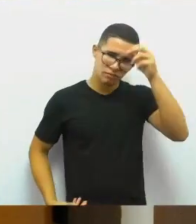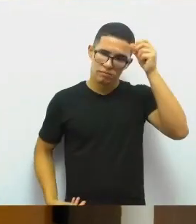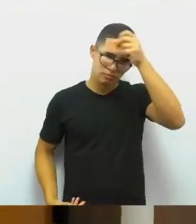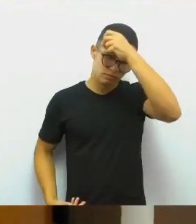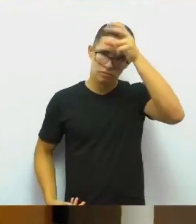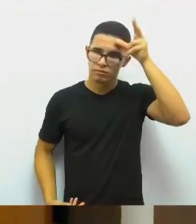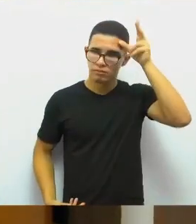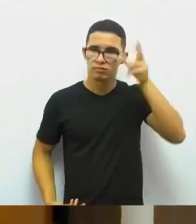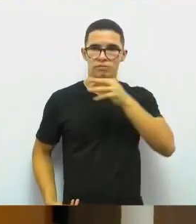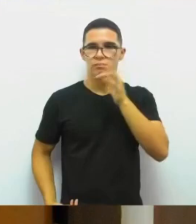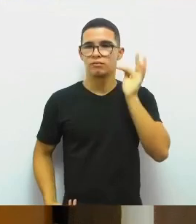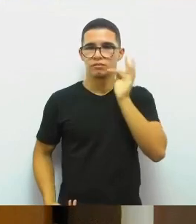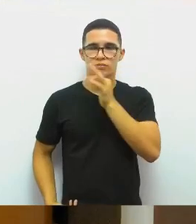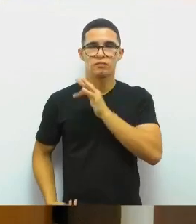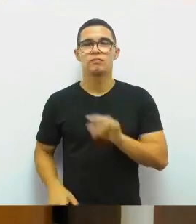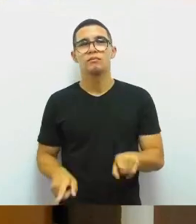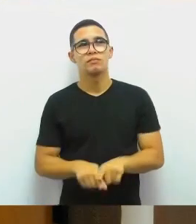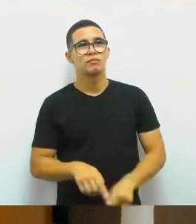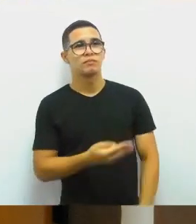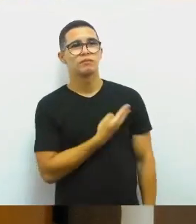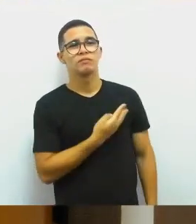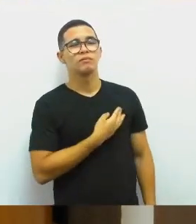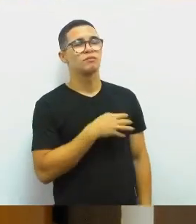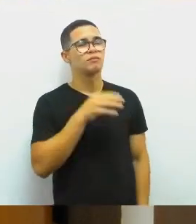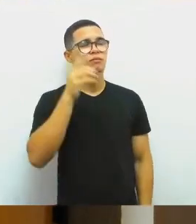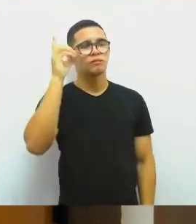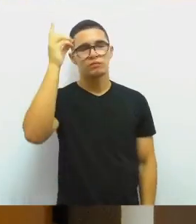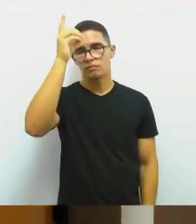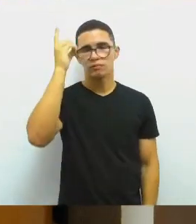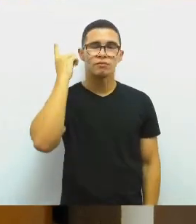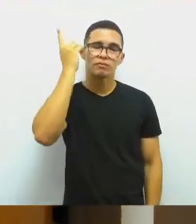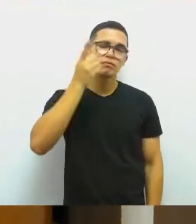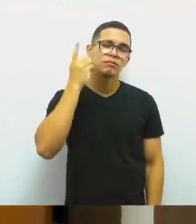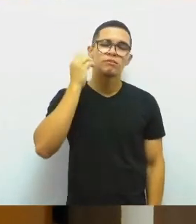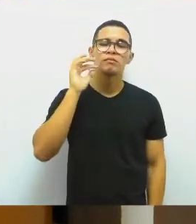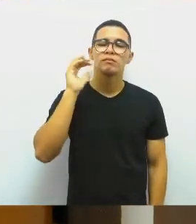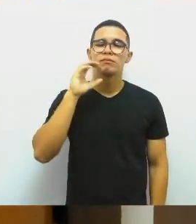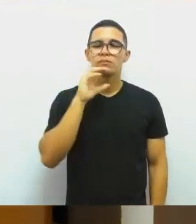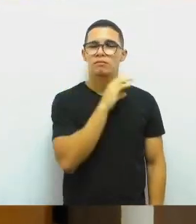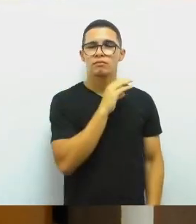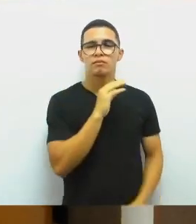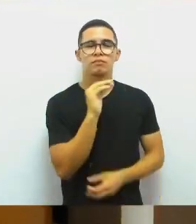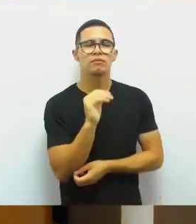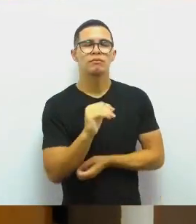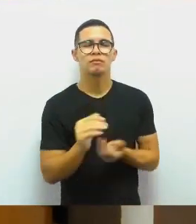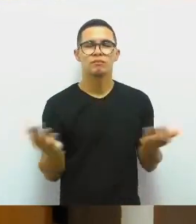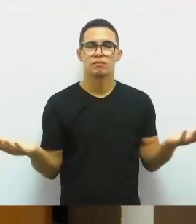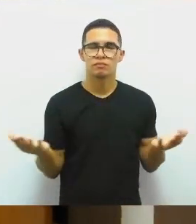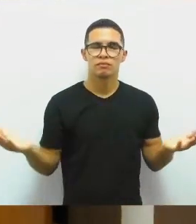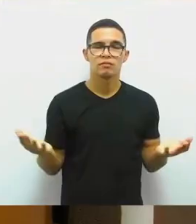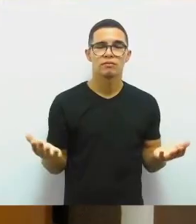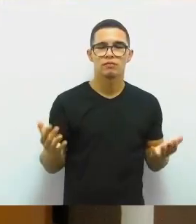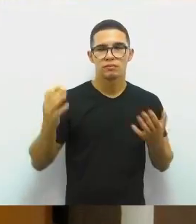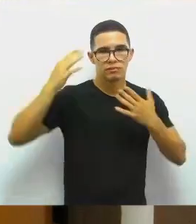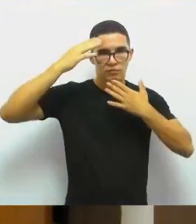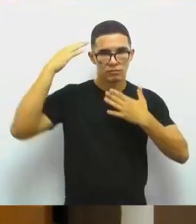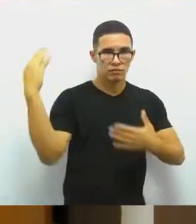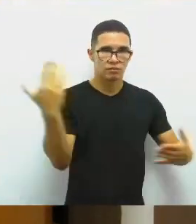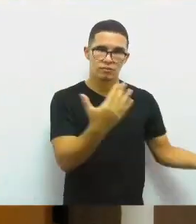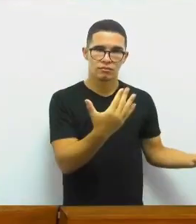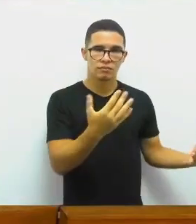minha amiga deputada Célia Jordão, que foi a que me deu essa oportunidade. Tá bom? Muito obrigada e um bom